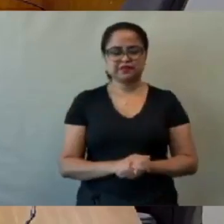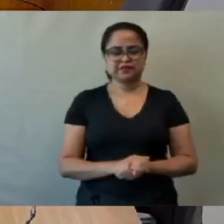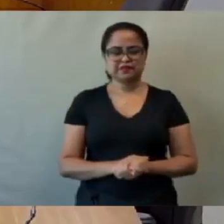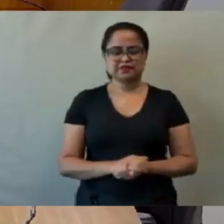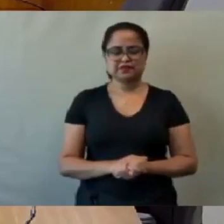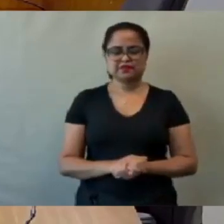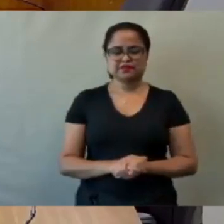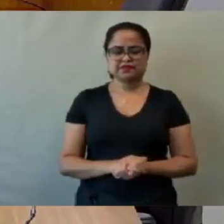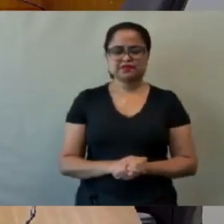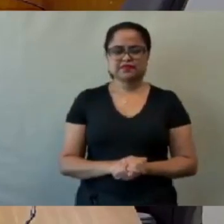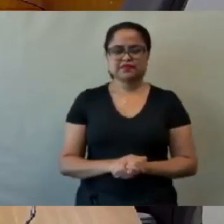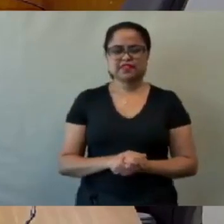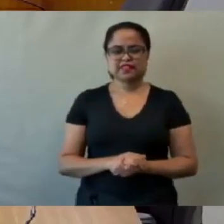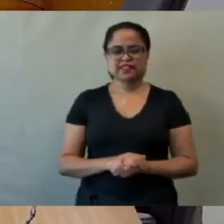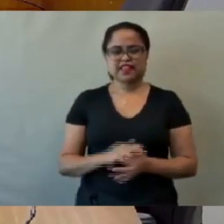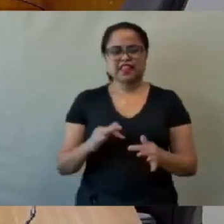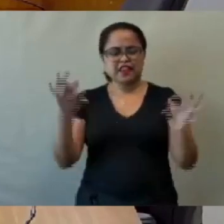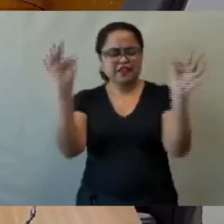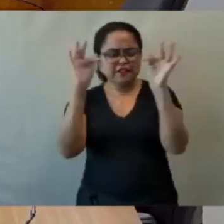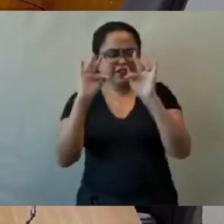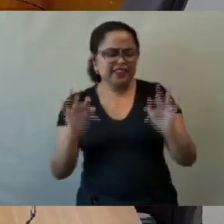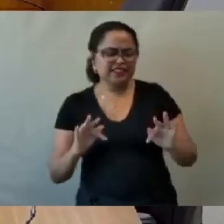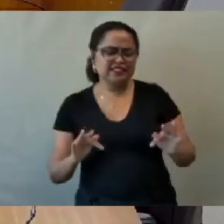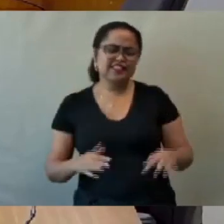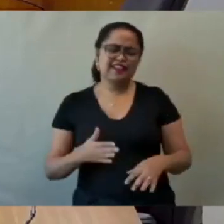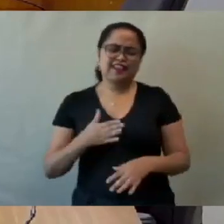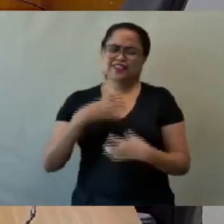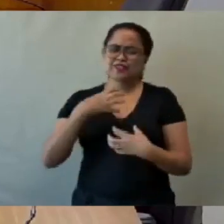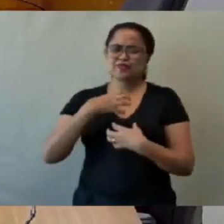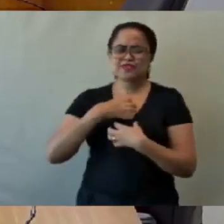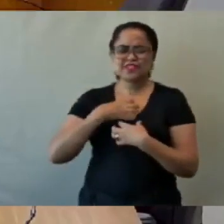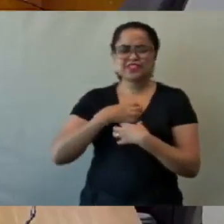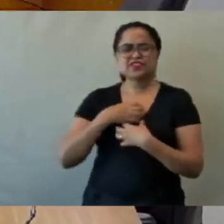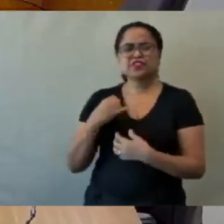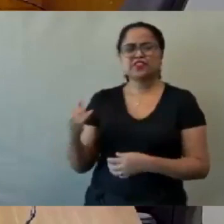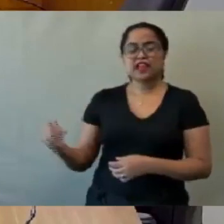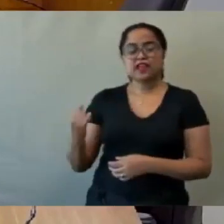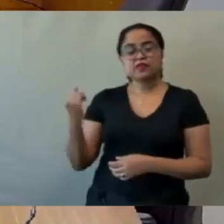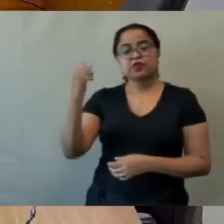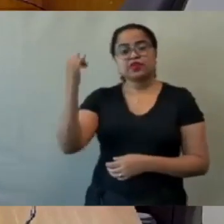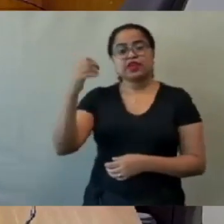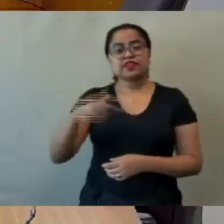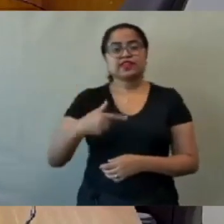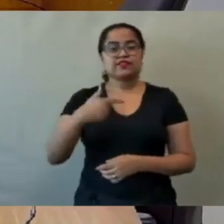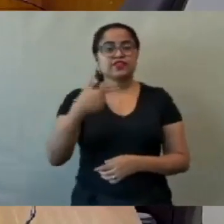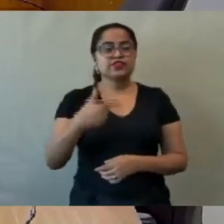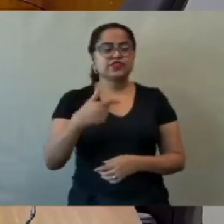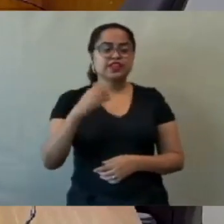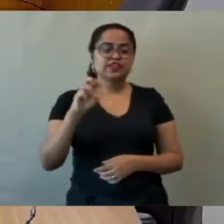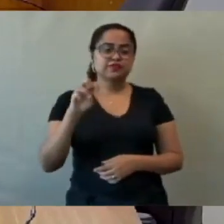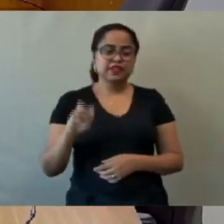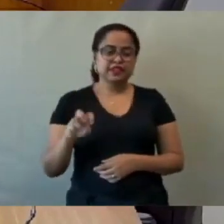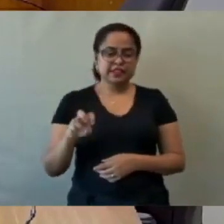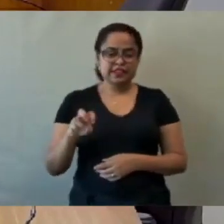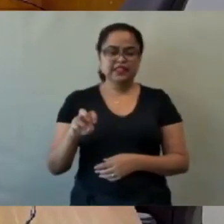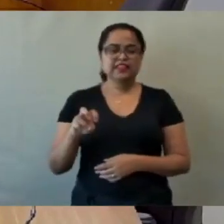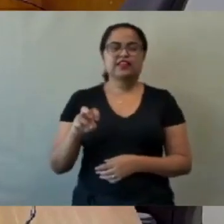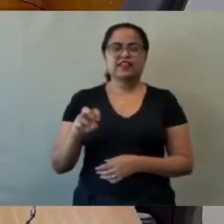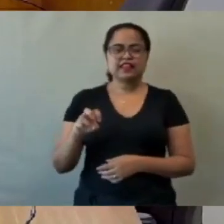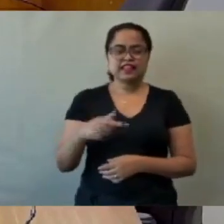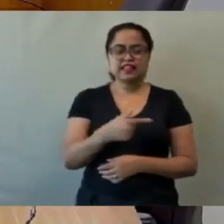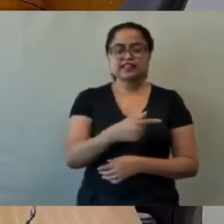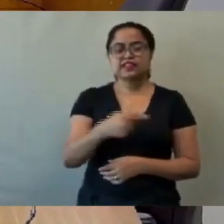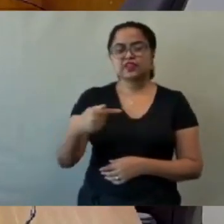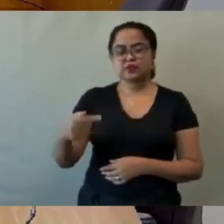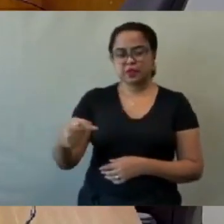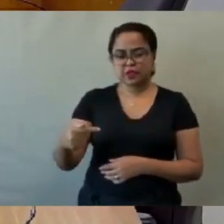Dizer da felicidade que eu estou e da importância de participar aí da 25ª Semana Nacional em Defesa da Promoção da